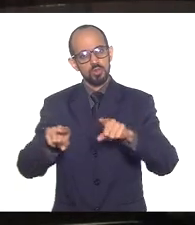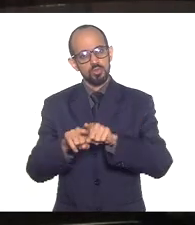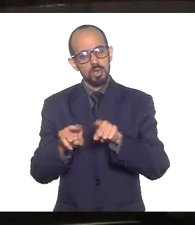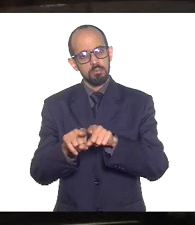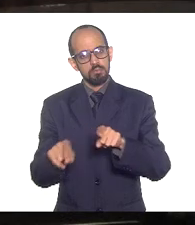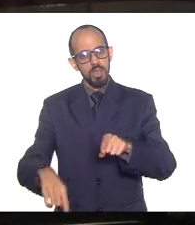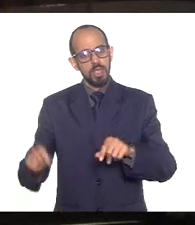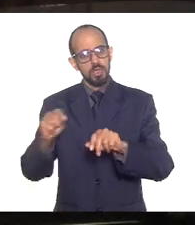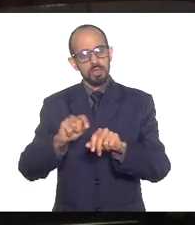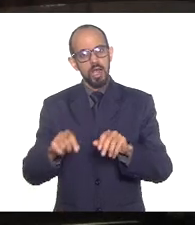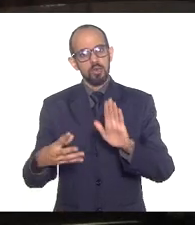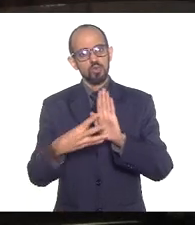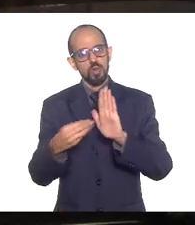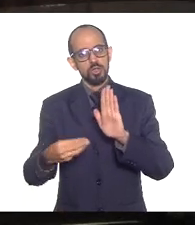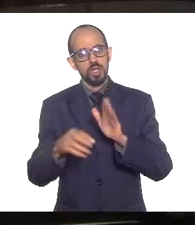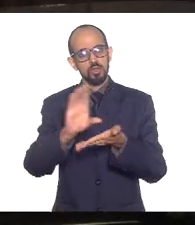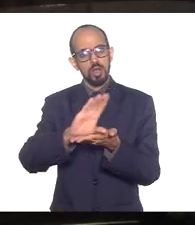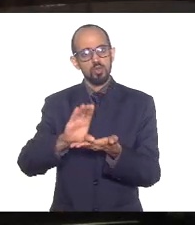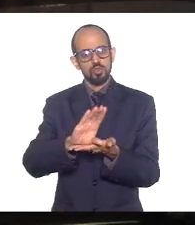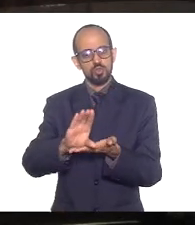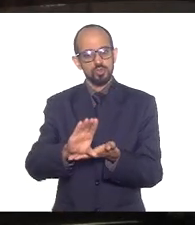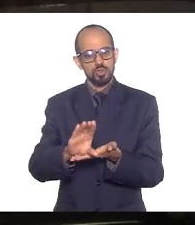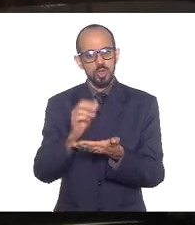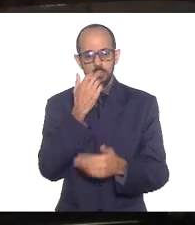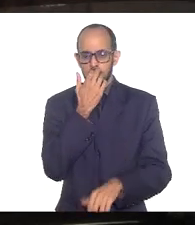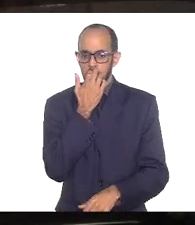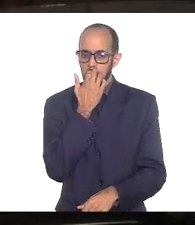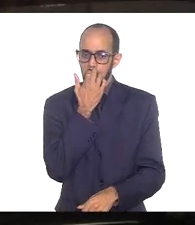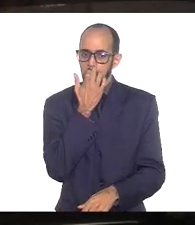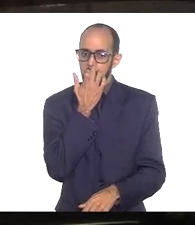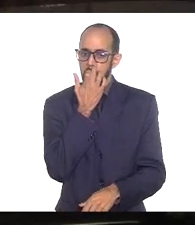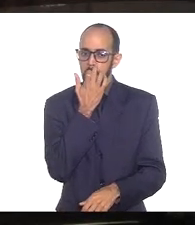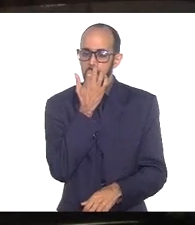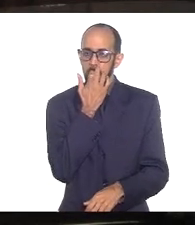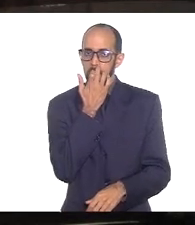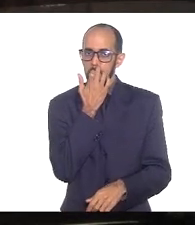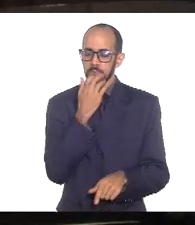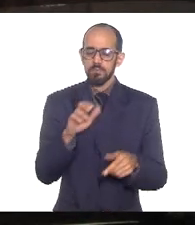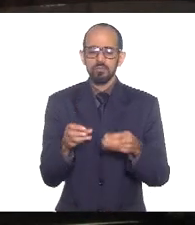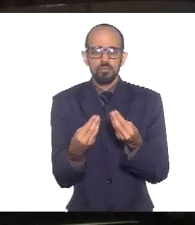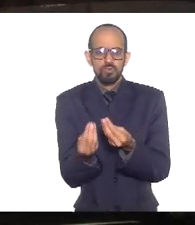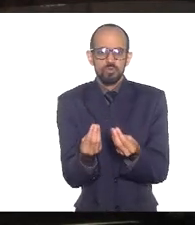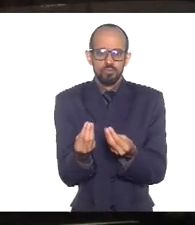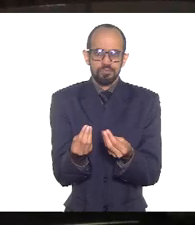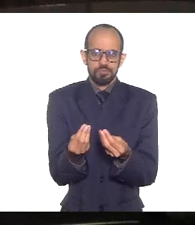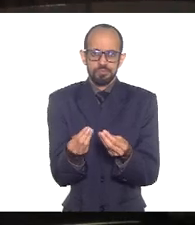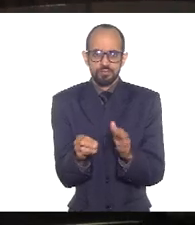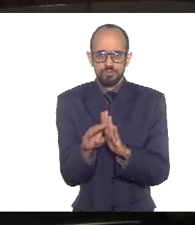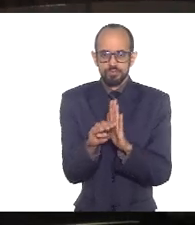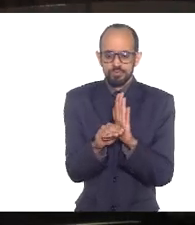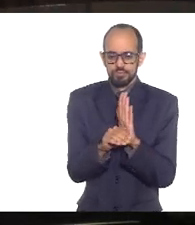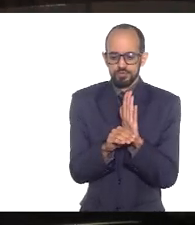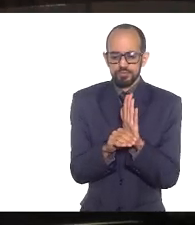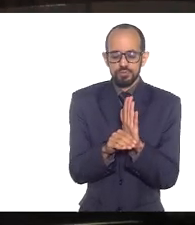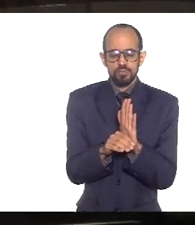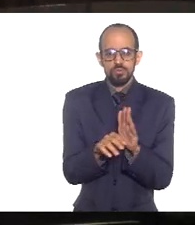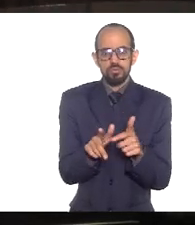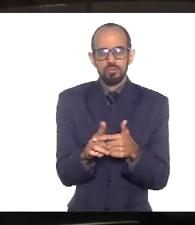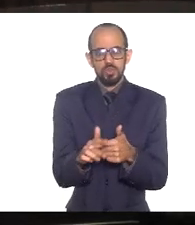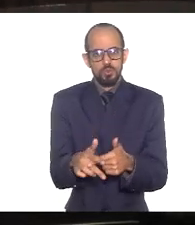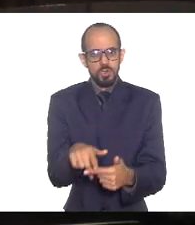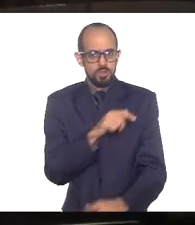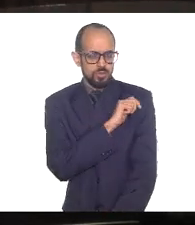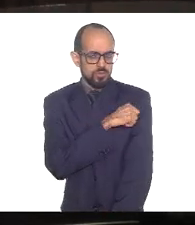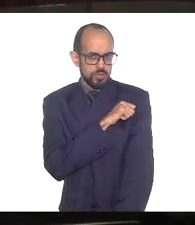da Constituição e eu e o conselho de supervisão da coletivo de recuperação fiscal essa questão importante para nós